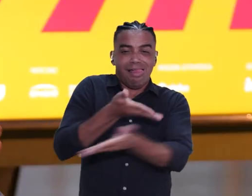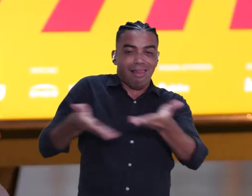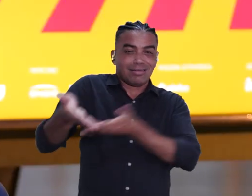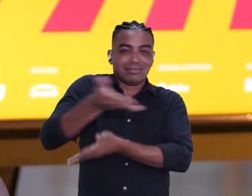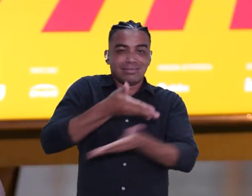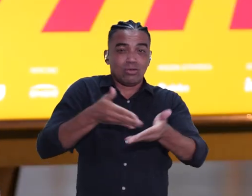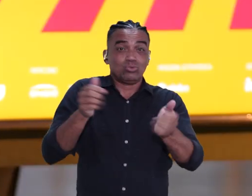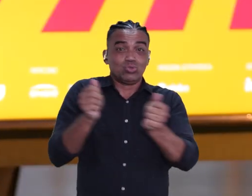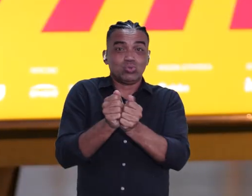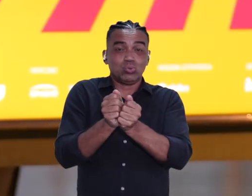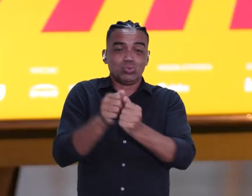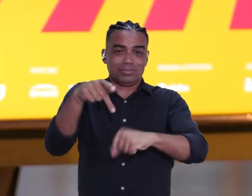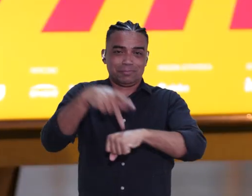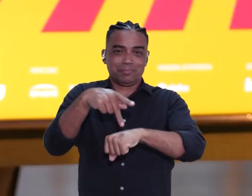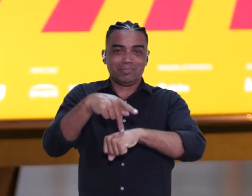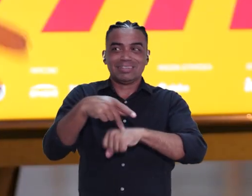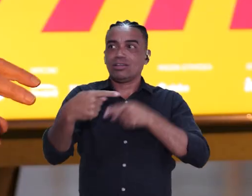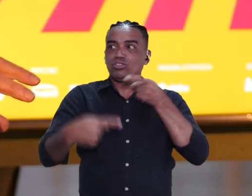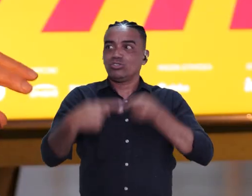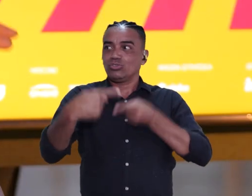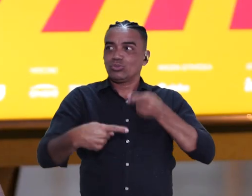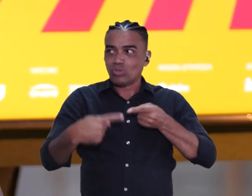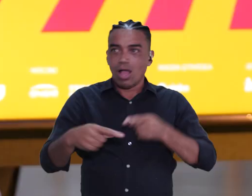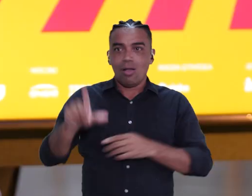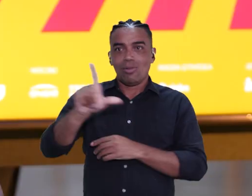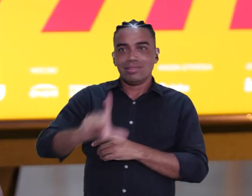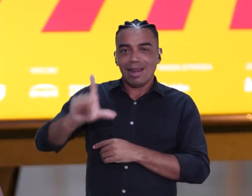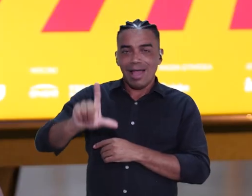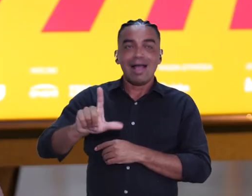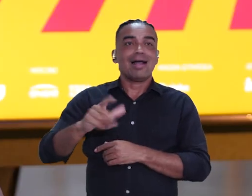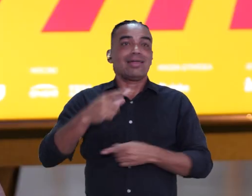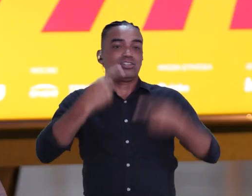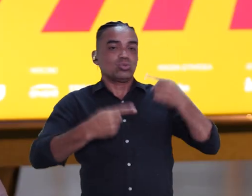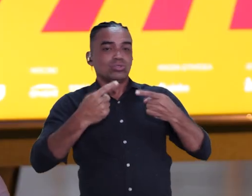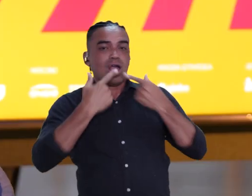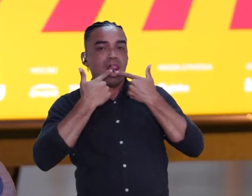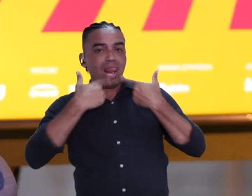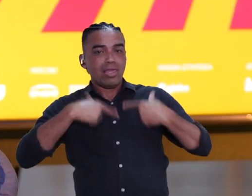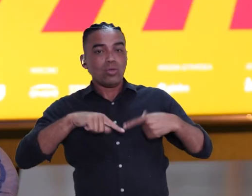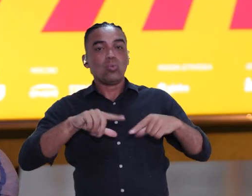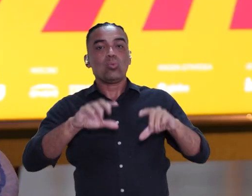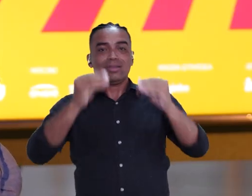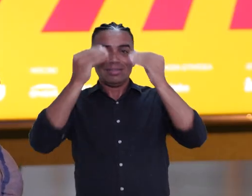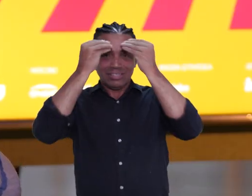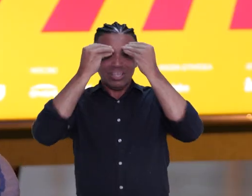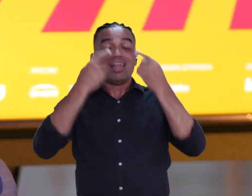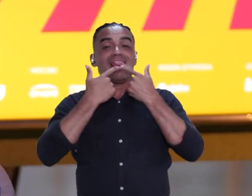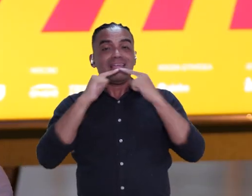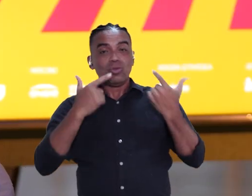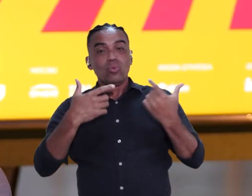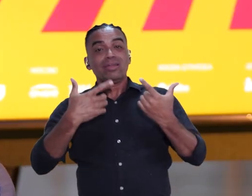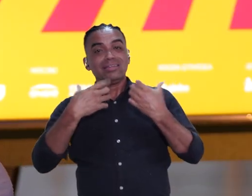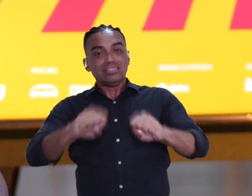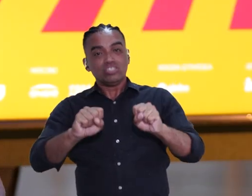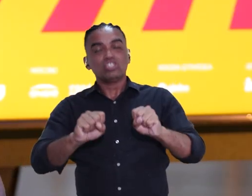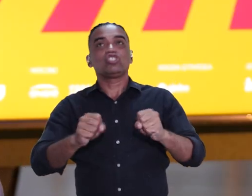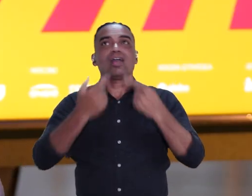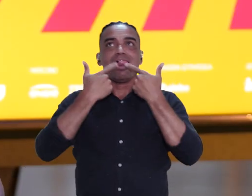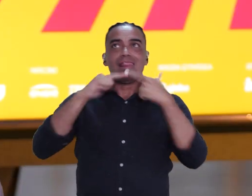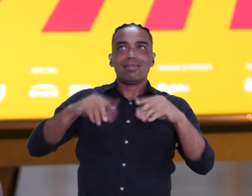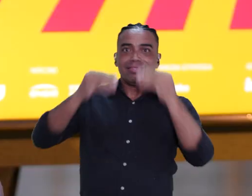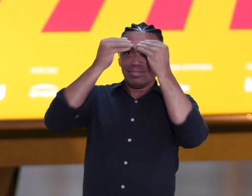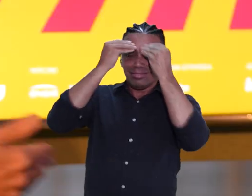intensa. Então, discussões literárias, discussões linguísticas, mas discussões de todo tipo, inclusive